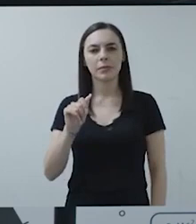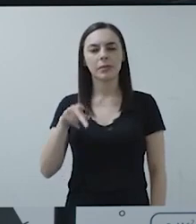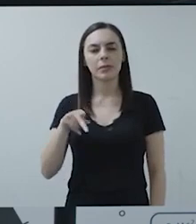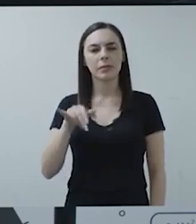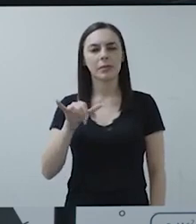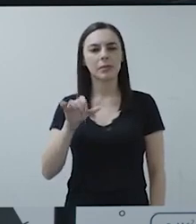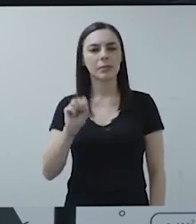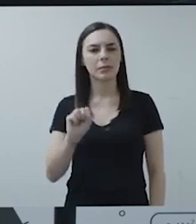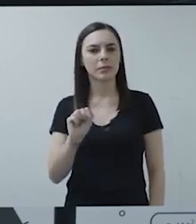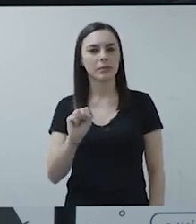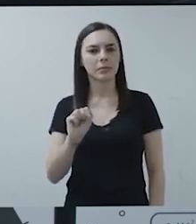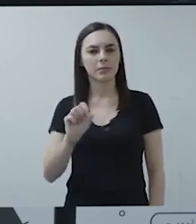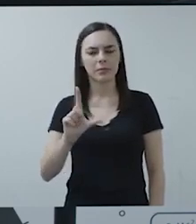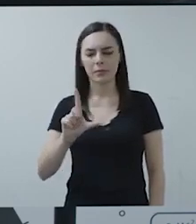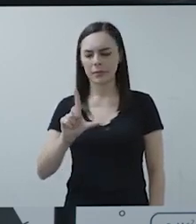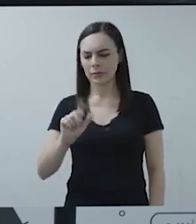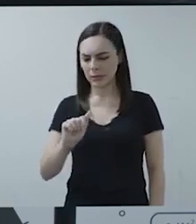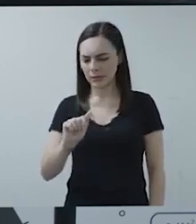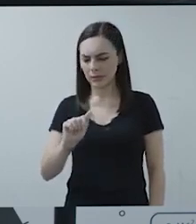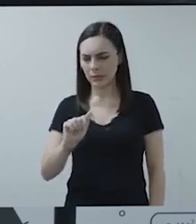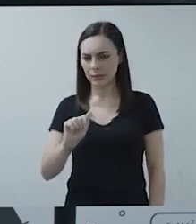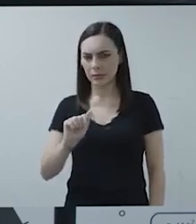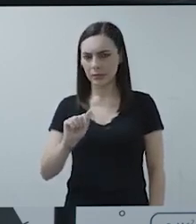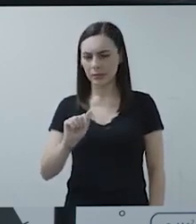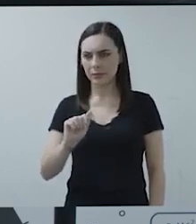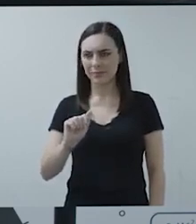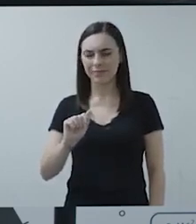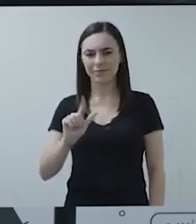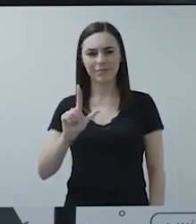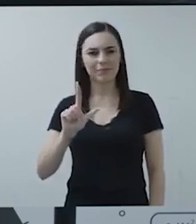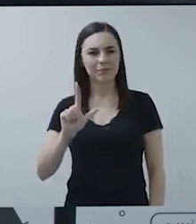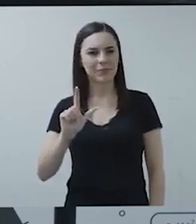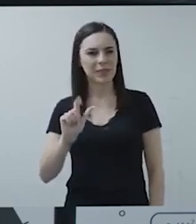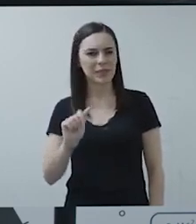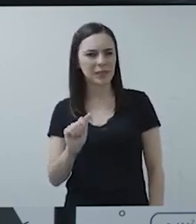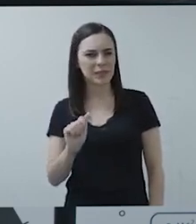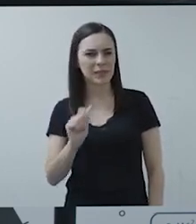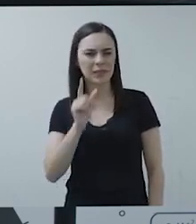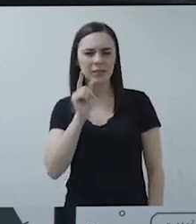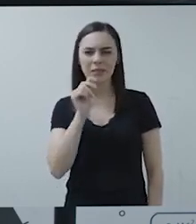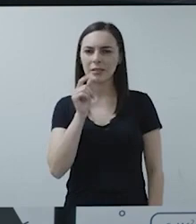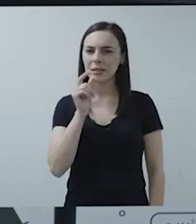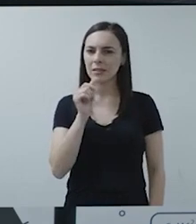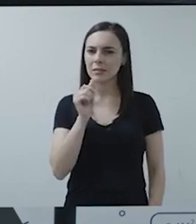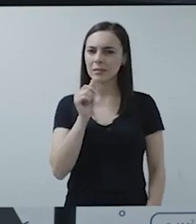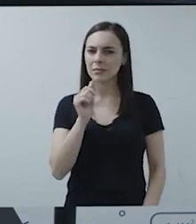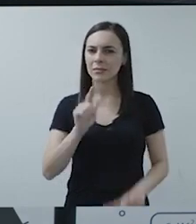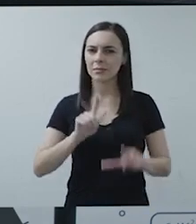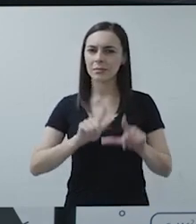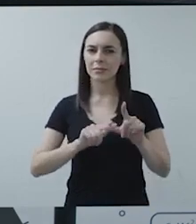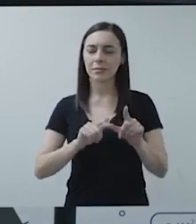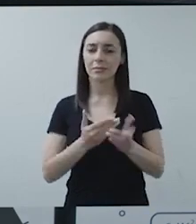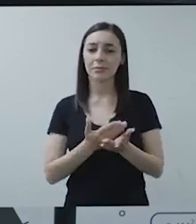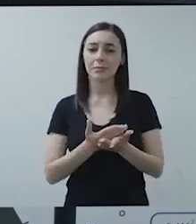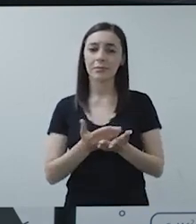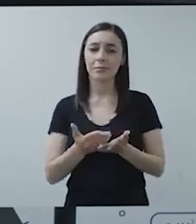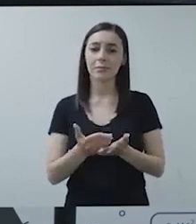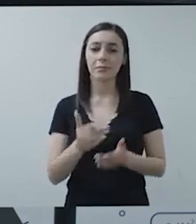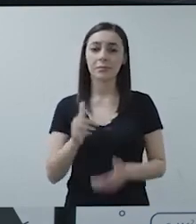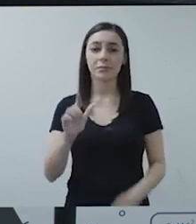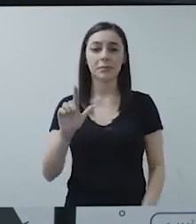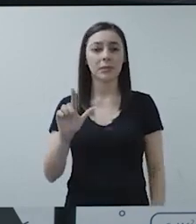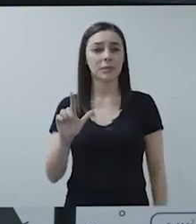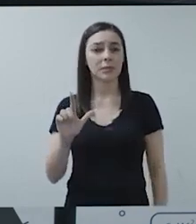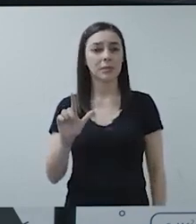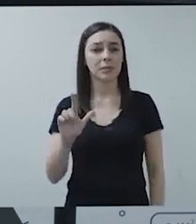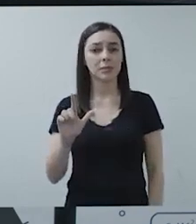Lápis. Lá. Lá. Começa com a letra L. Então, já